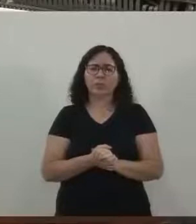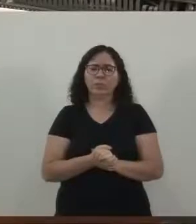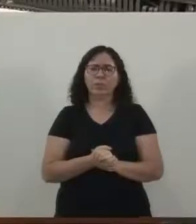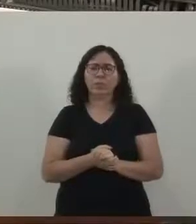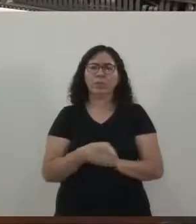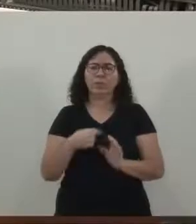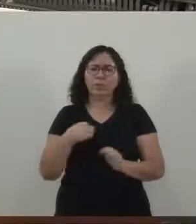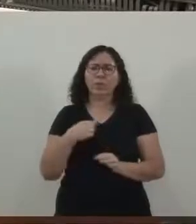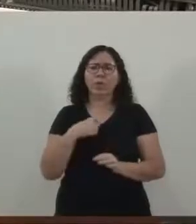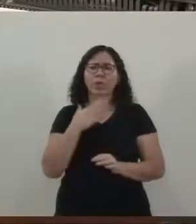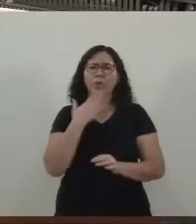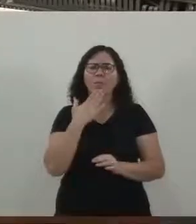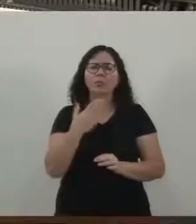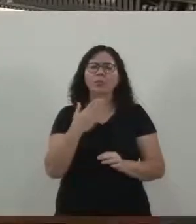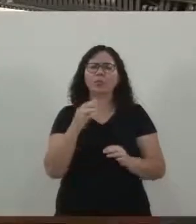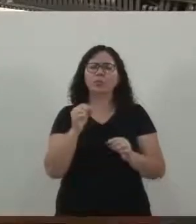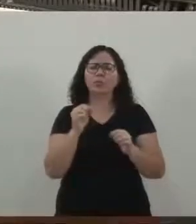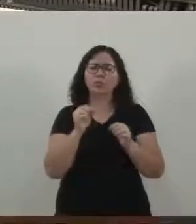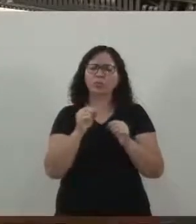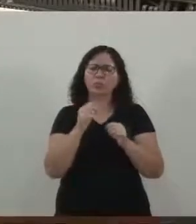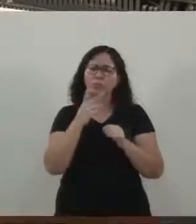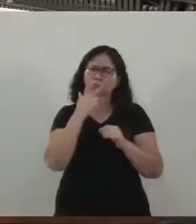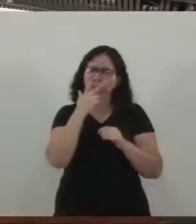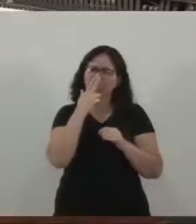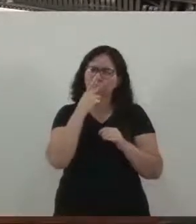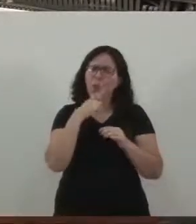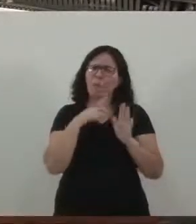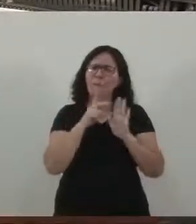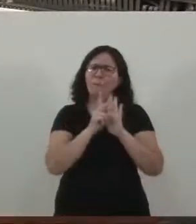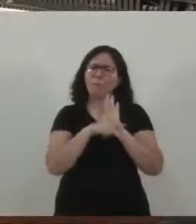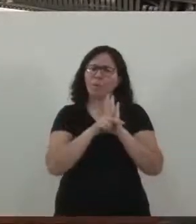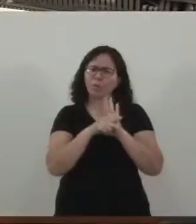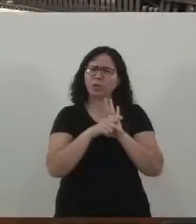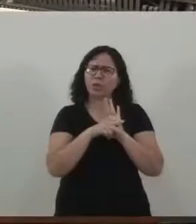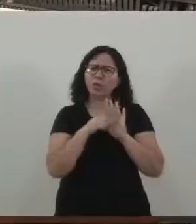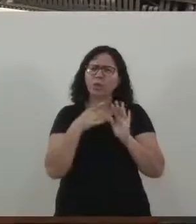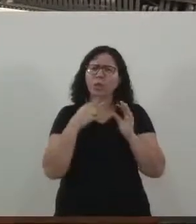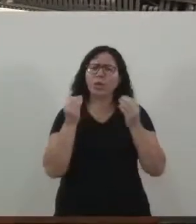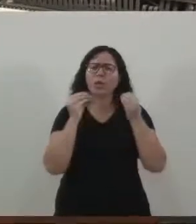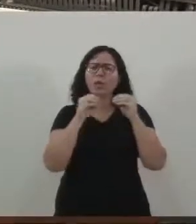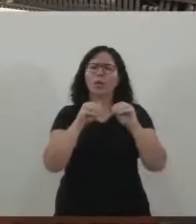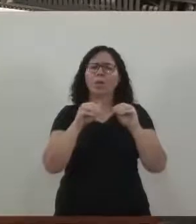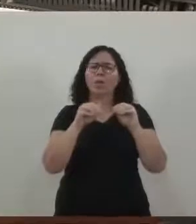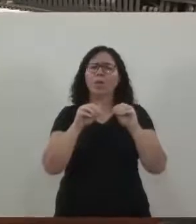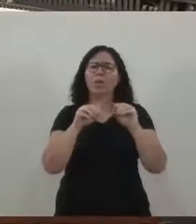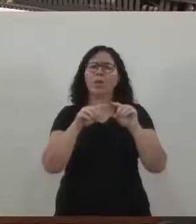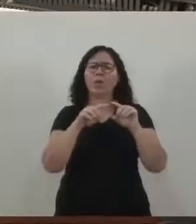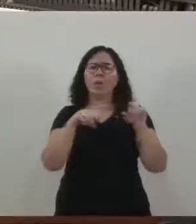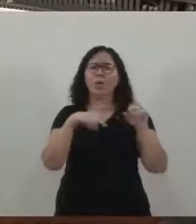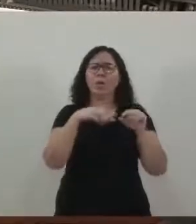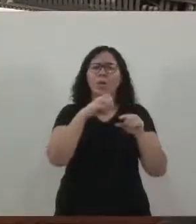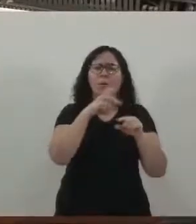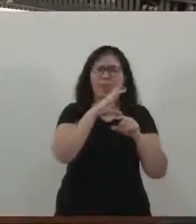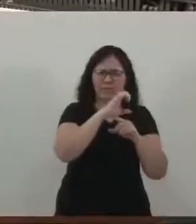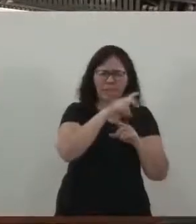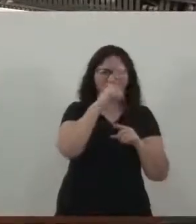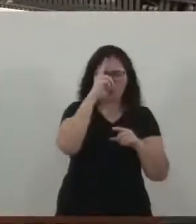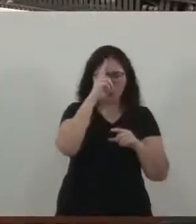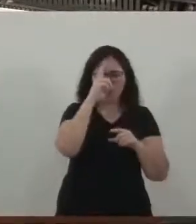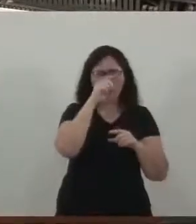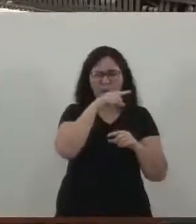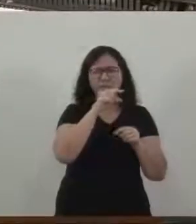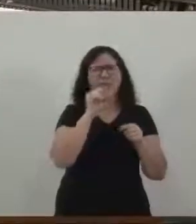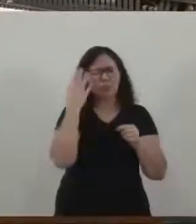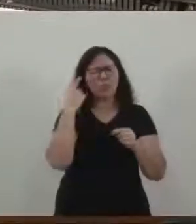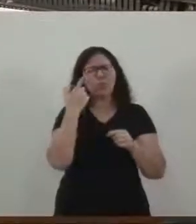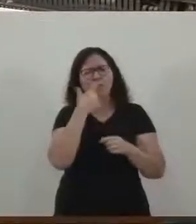Estou requerendo aí a instalação, acho que um projetinho vem dando certo, que é a instalação de quadras de 3, o Marcelo da Secretaria de Esportes, lembra disso, né, Marcelo? Tem